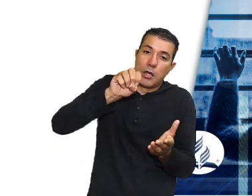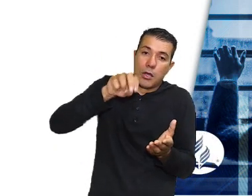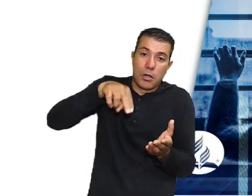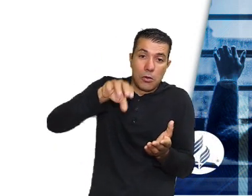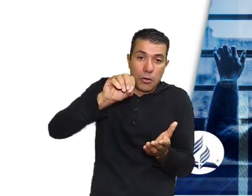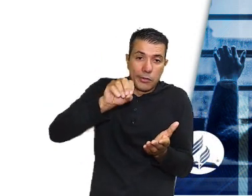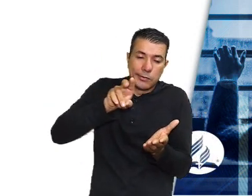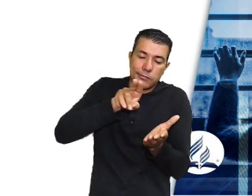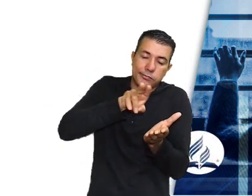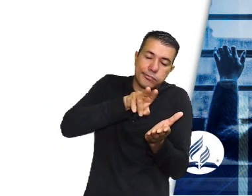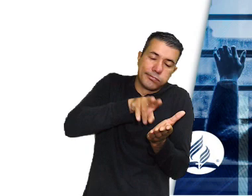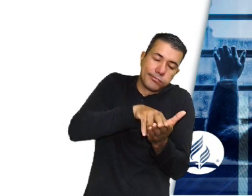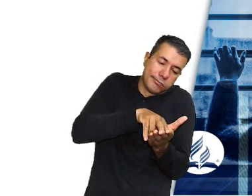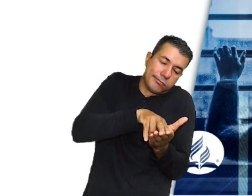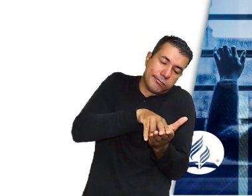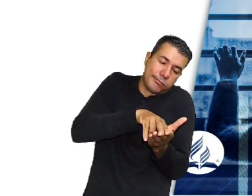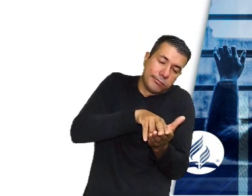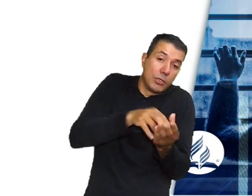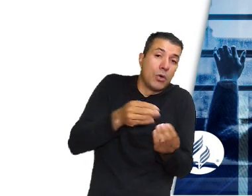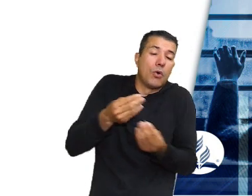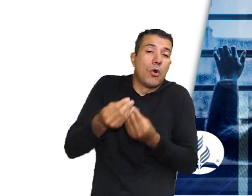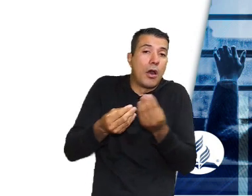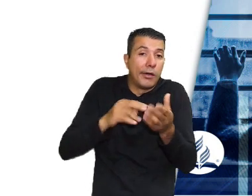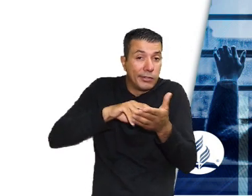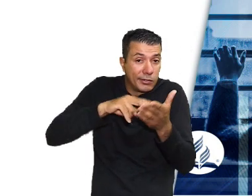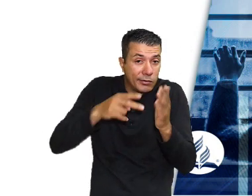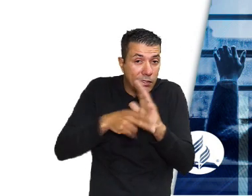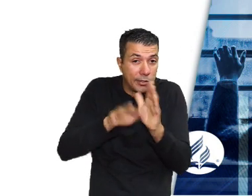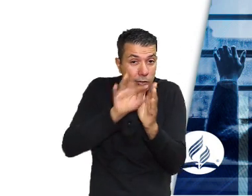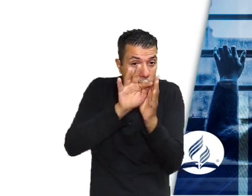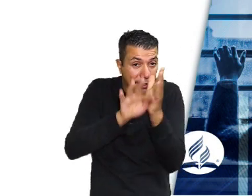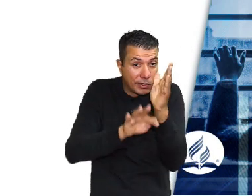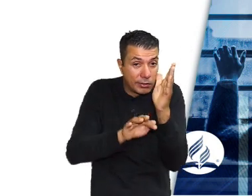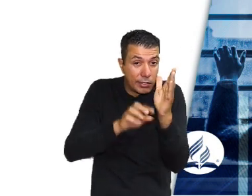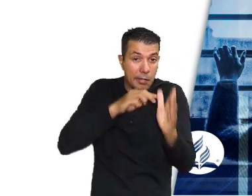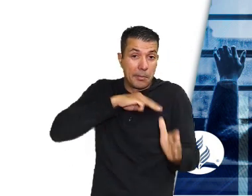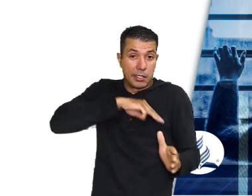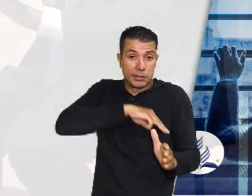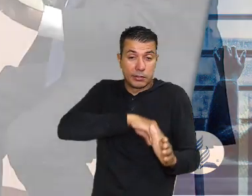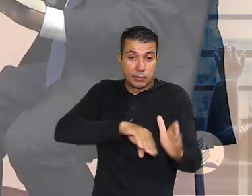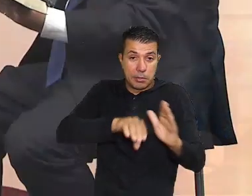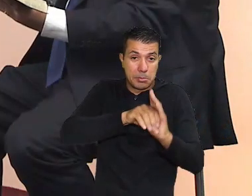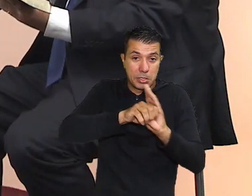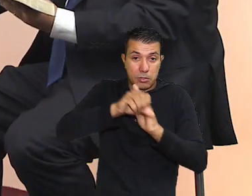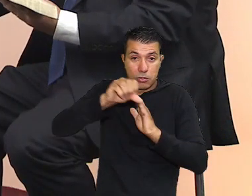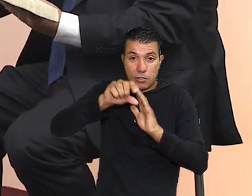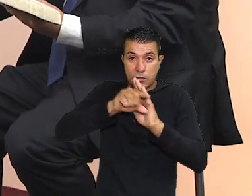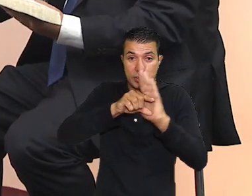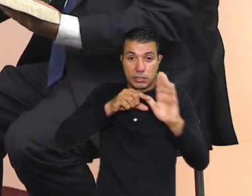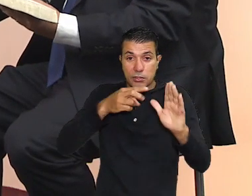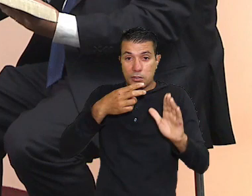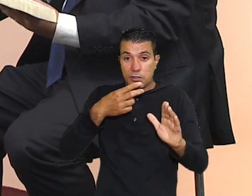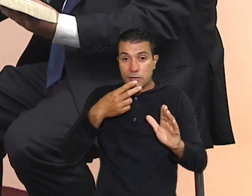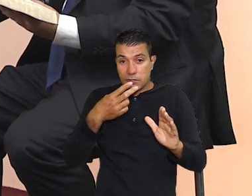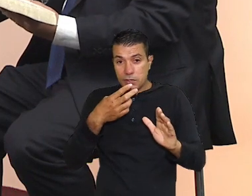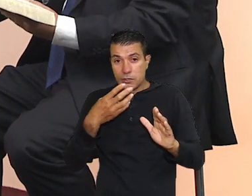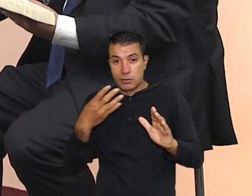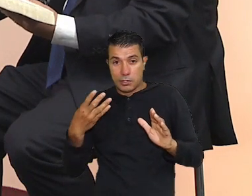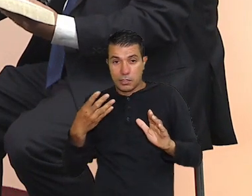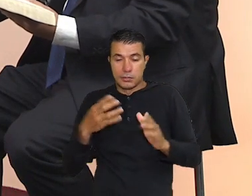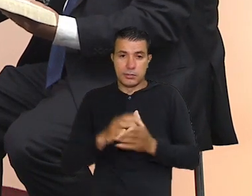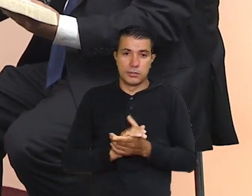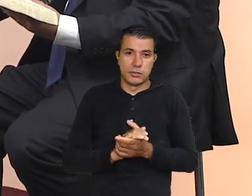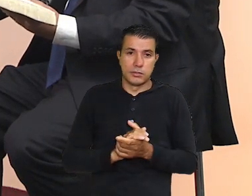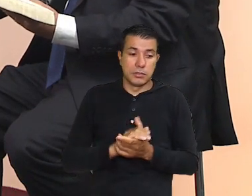para nós, por favor. Nós vamos ler aqui um texto que está em Mateus 9, versículo 24. Depois o meu amigo, o